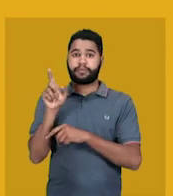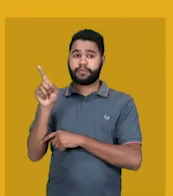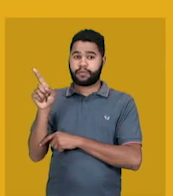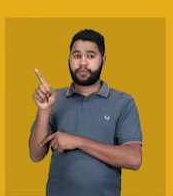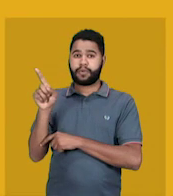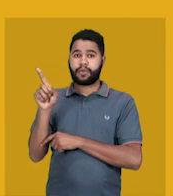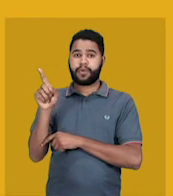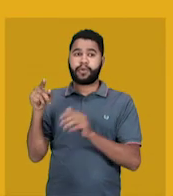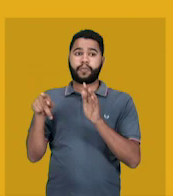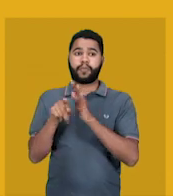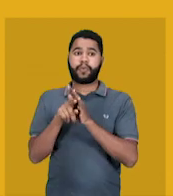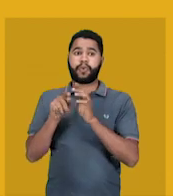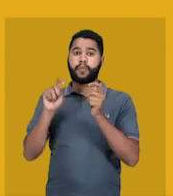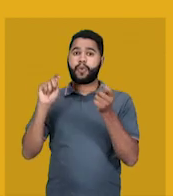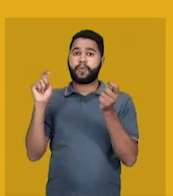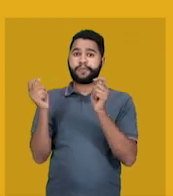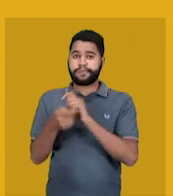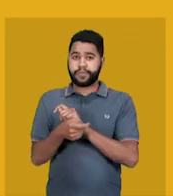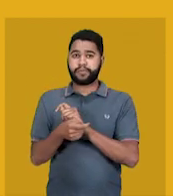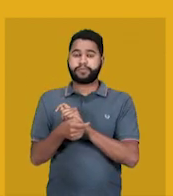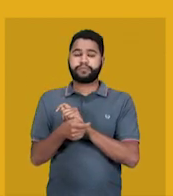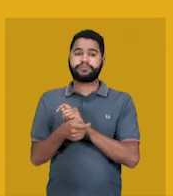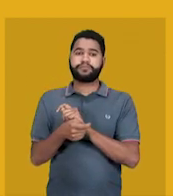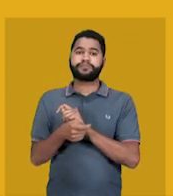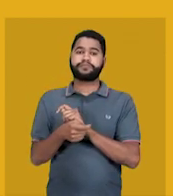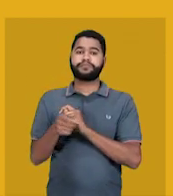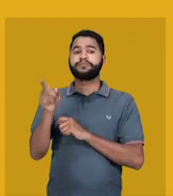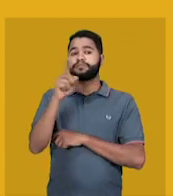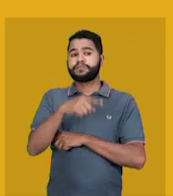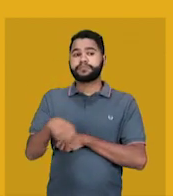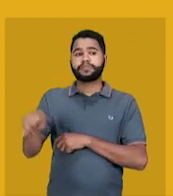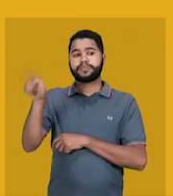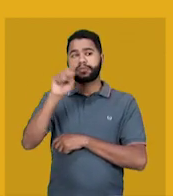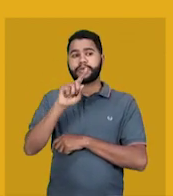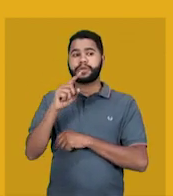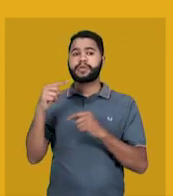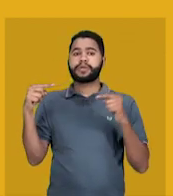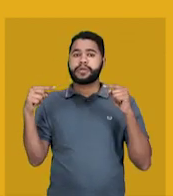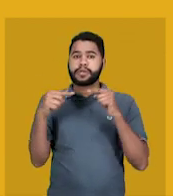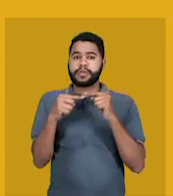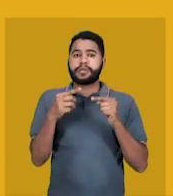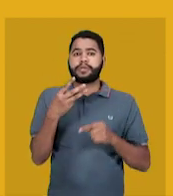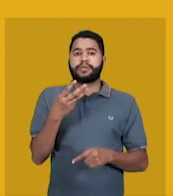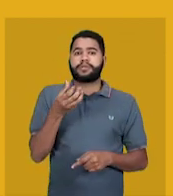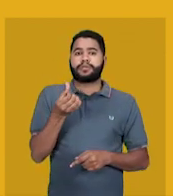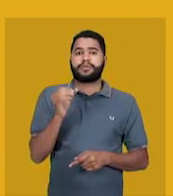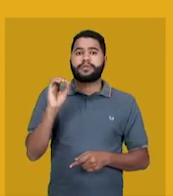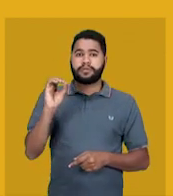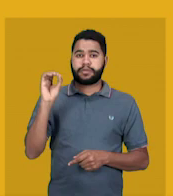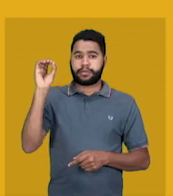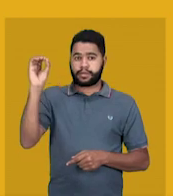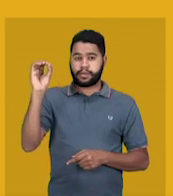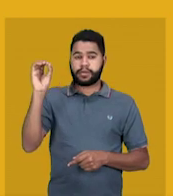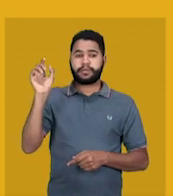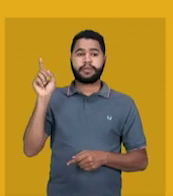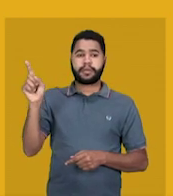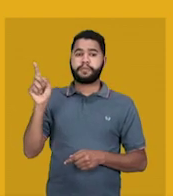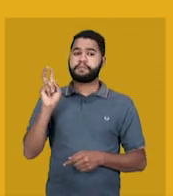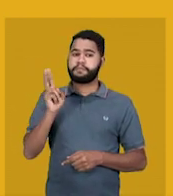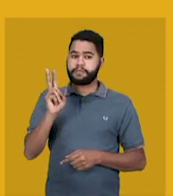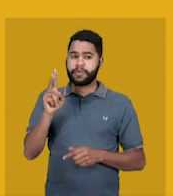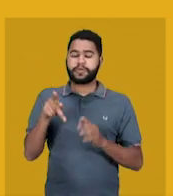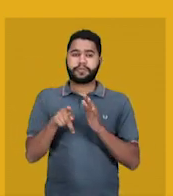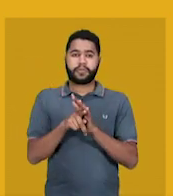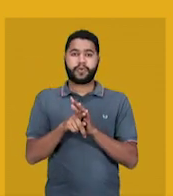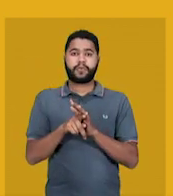que uma volta completa na circunferência equivale a 360° essa mesma